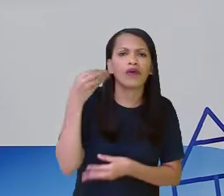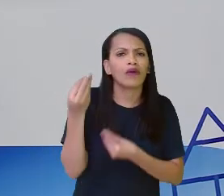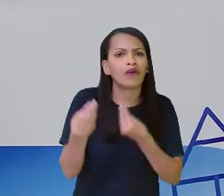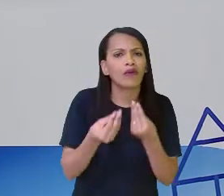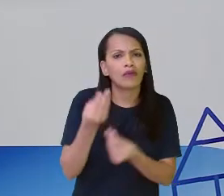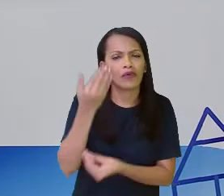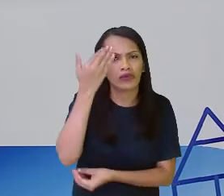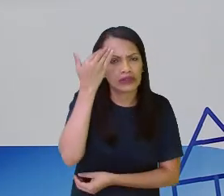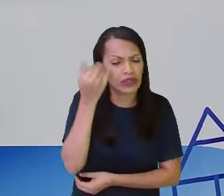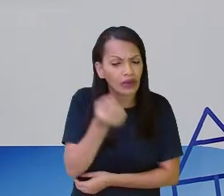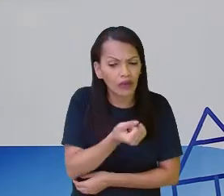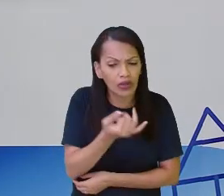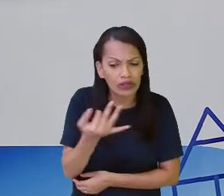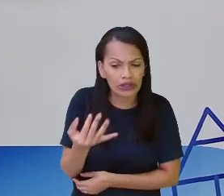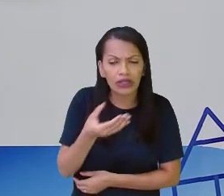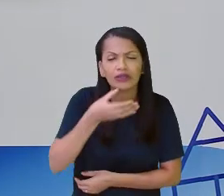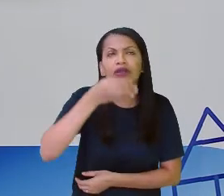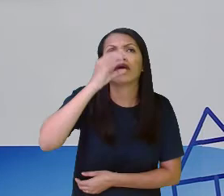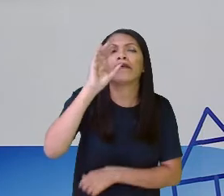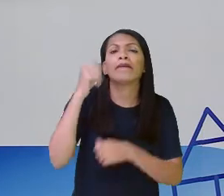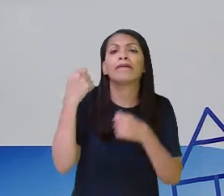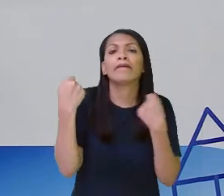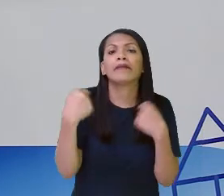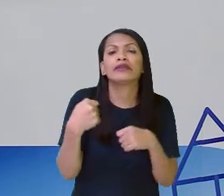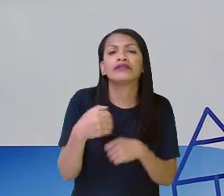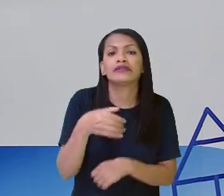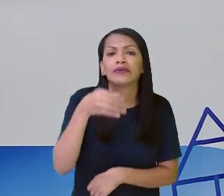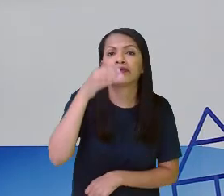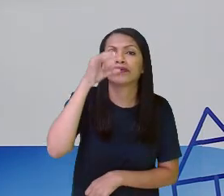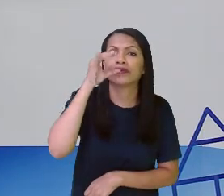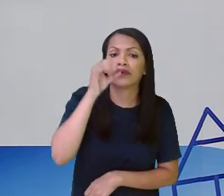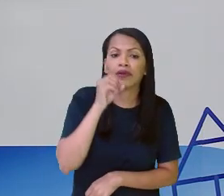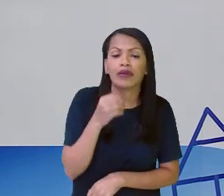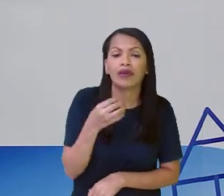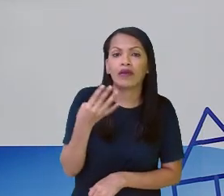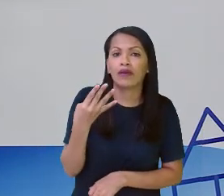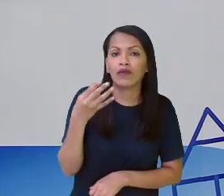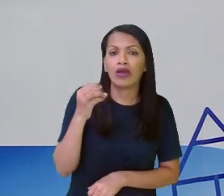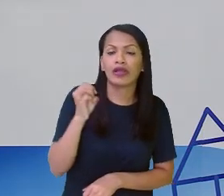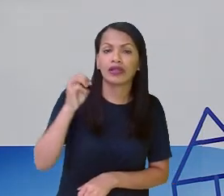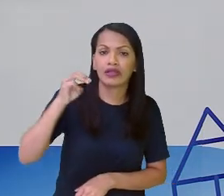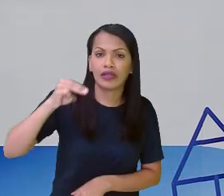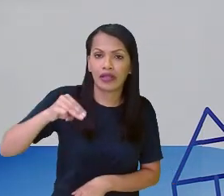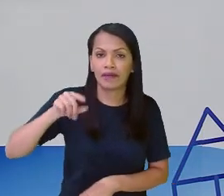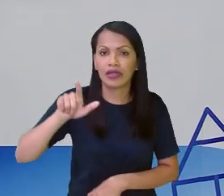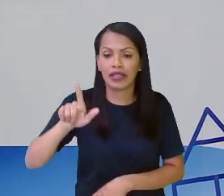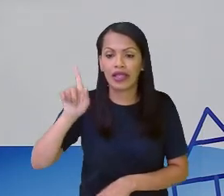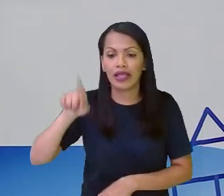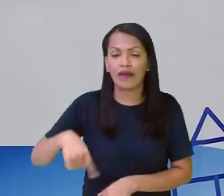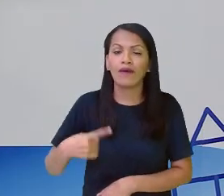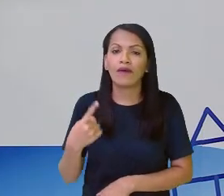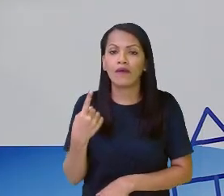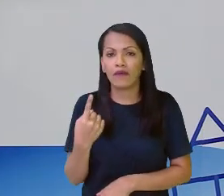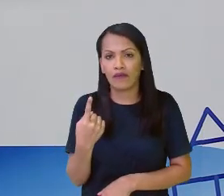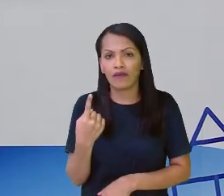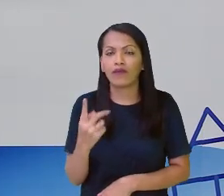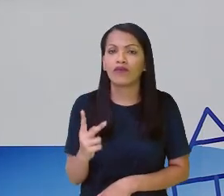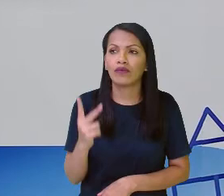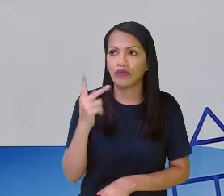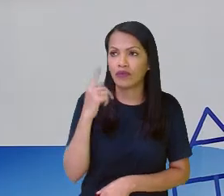a quantidade de água que eu preciso tomar? A cada 40 ml é 1 quilo. Se você